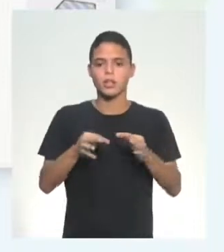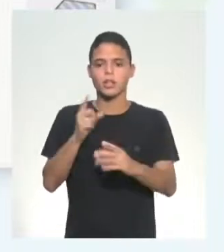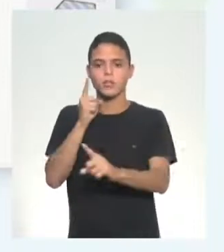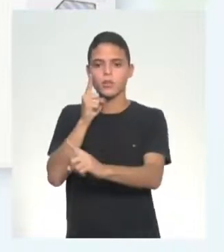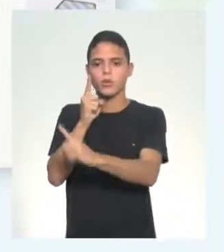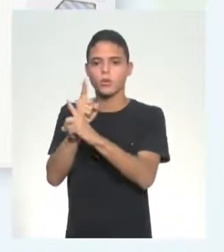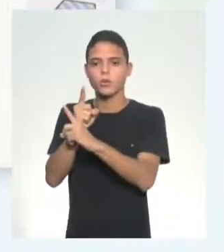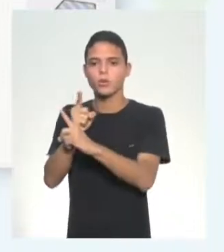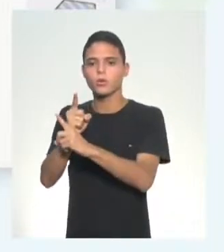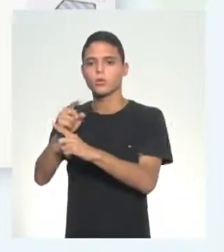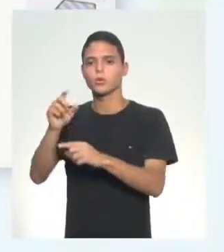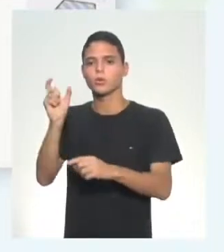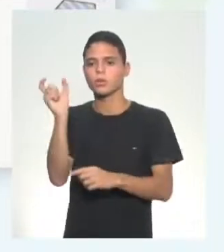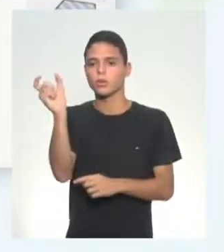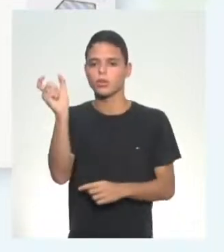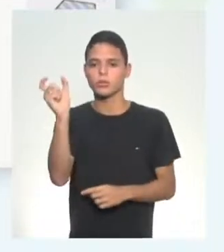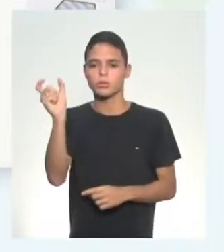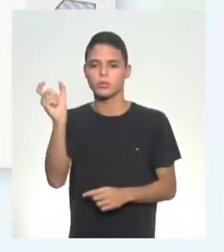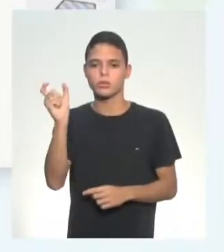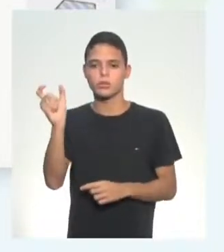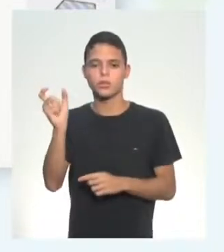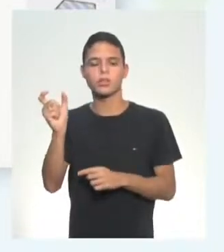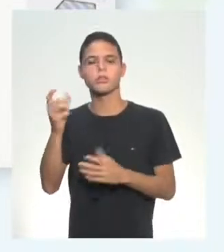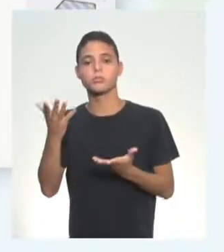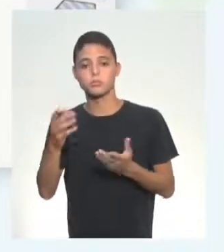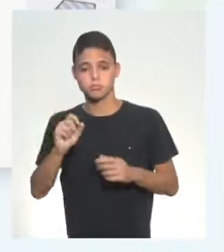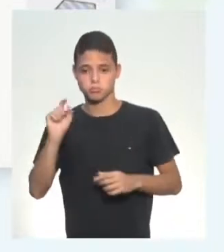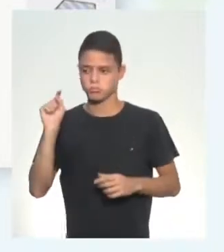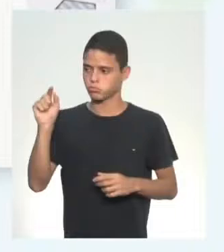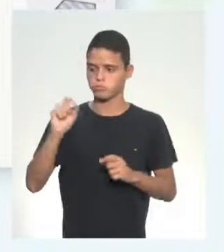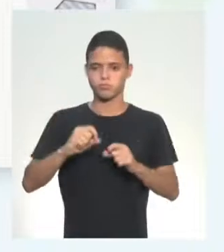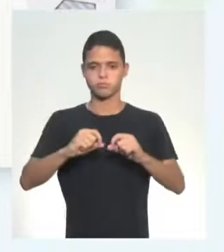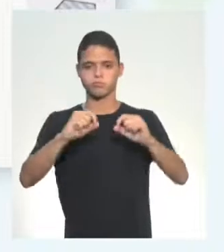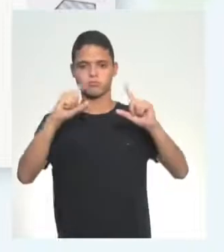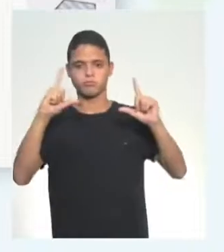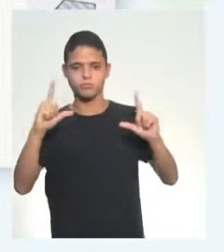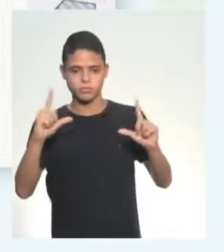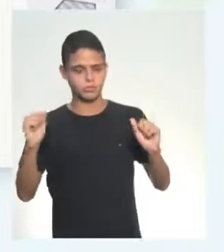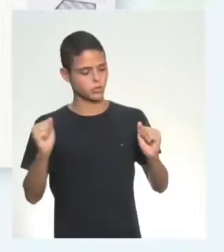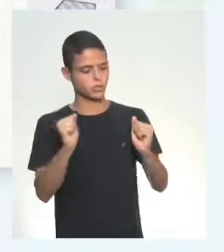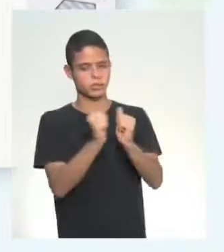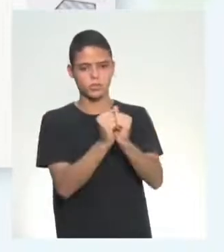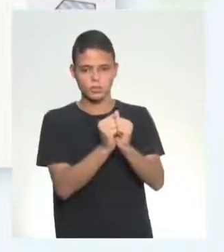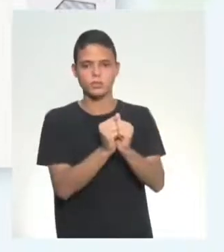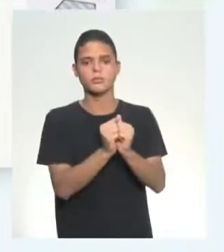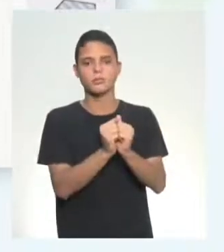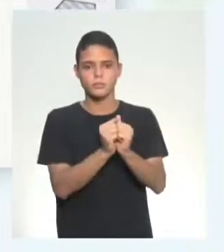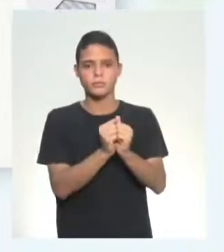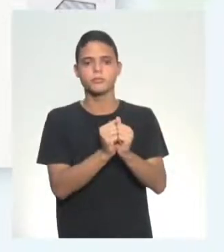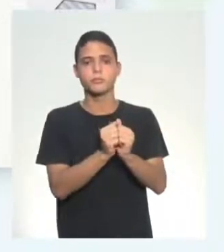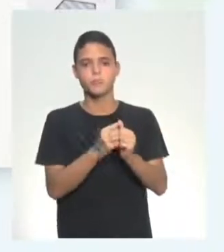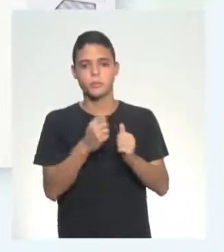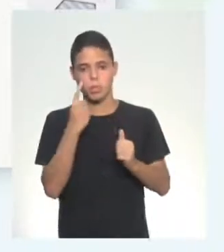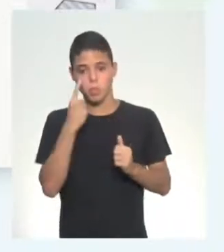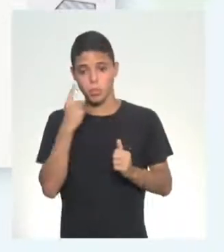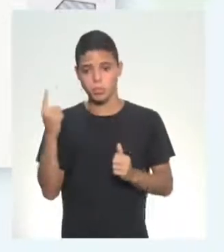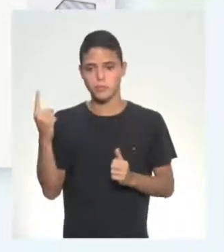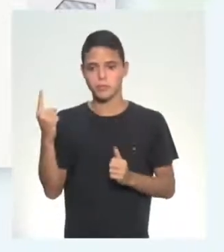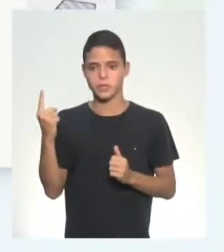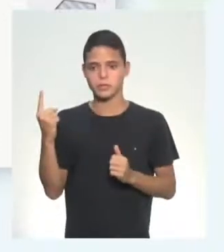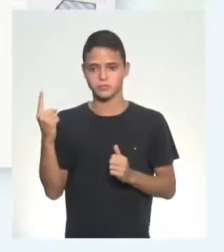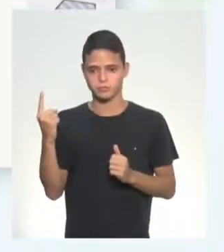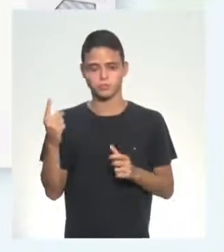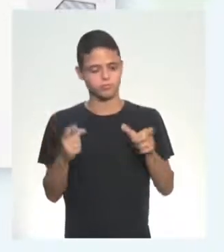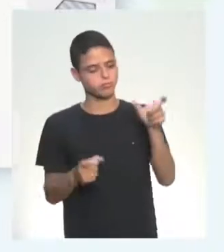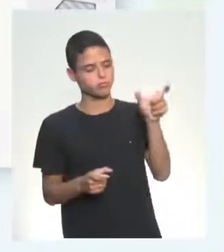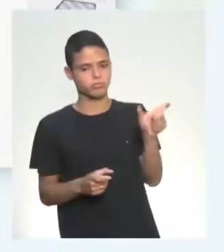agrupar. Vamos ver o que acontece? Pronto, selecionei o botão agrupar. Veja o que aconteceu. Aquela peça que